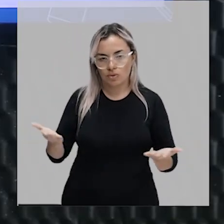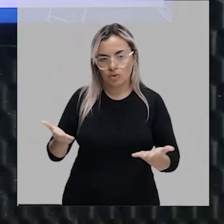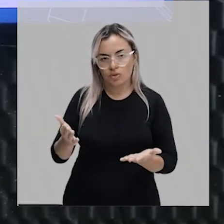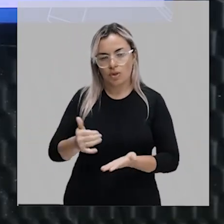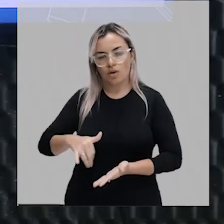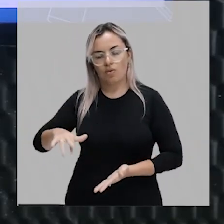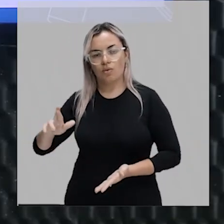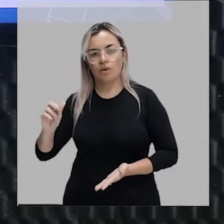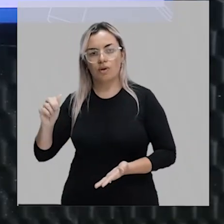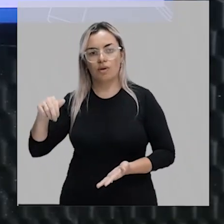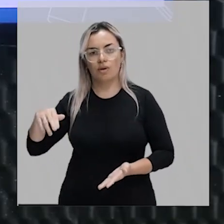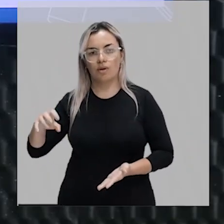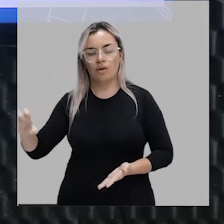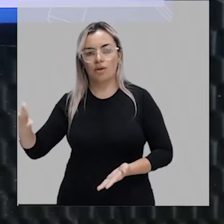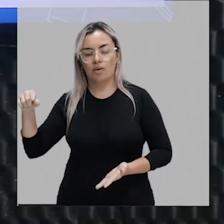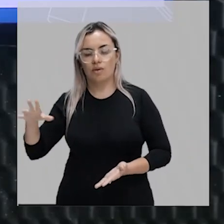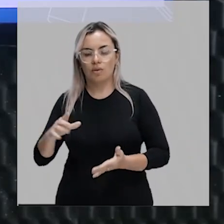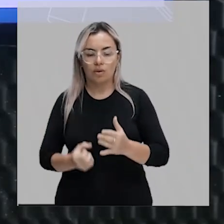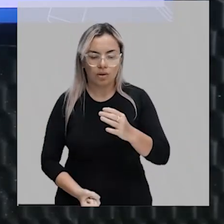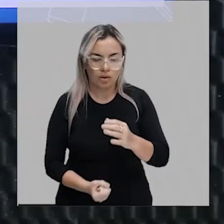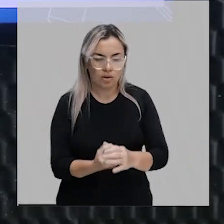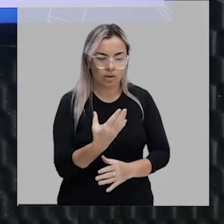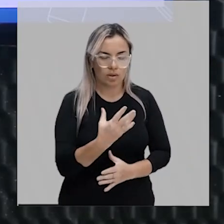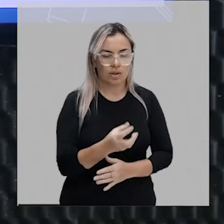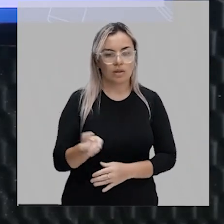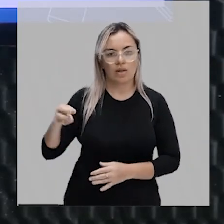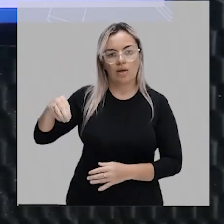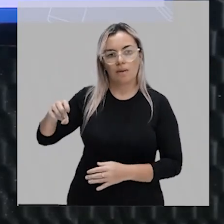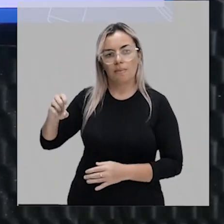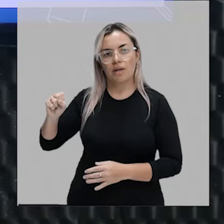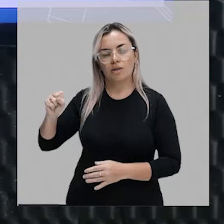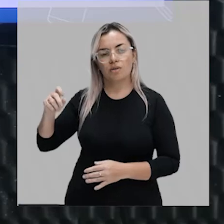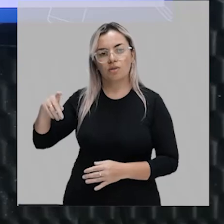Iraque, nós teremos o nascimento da Mesopotâmia.